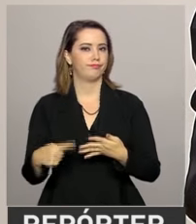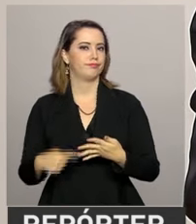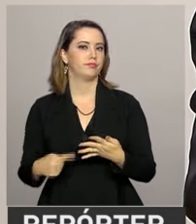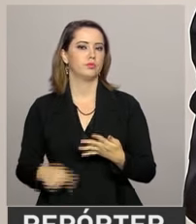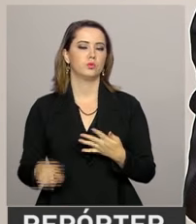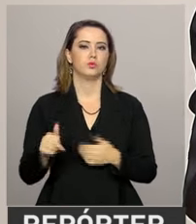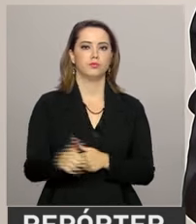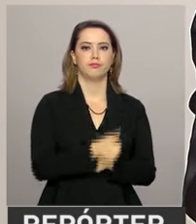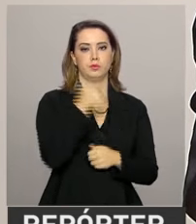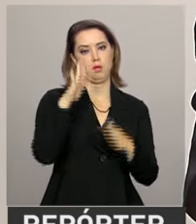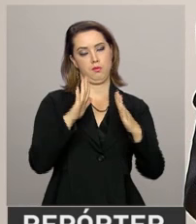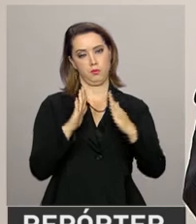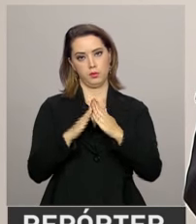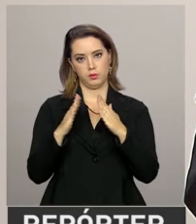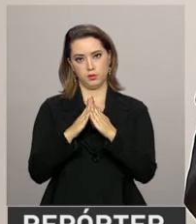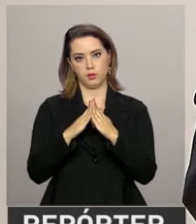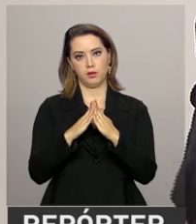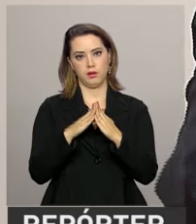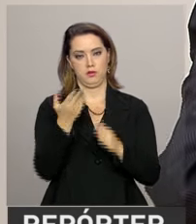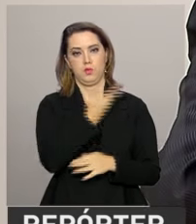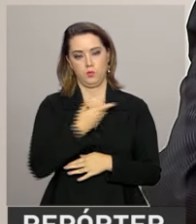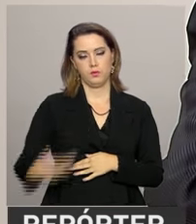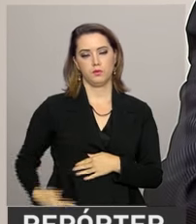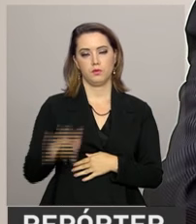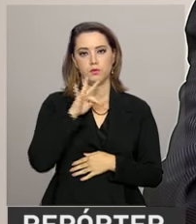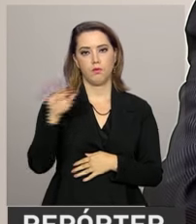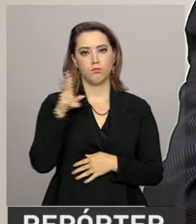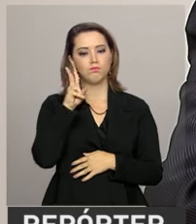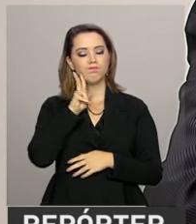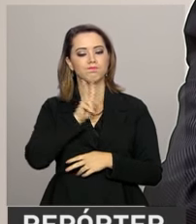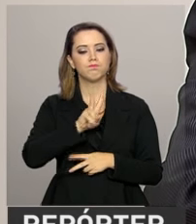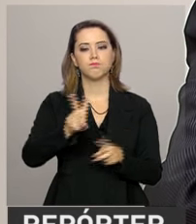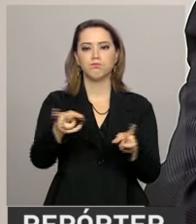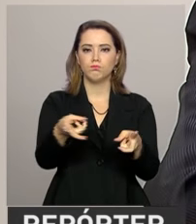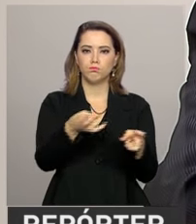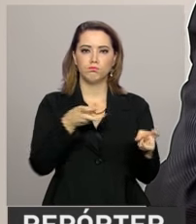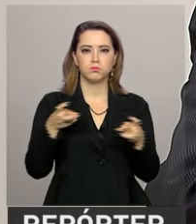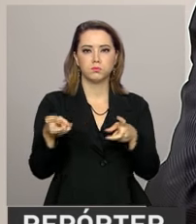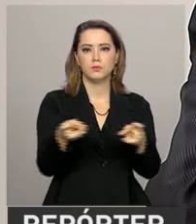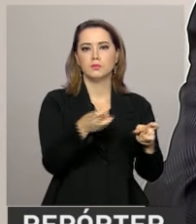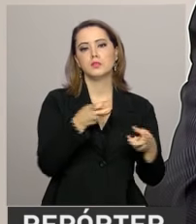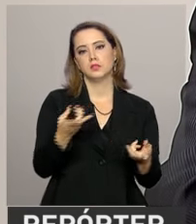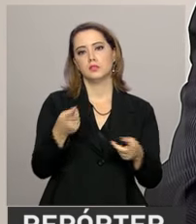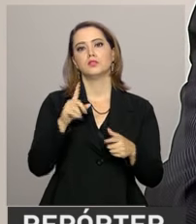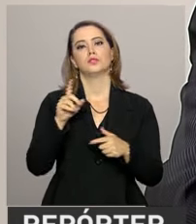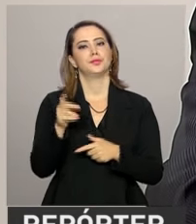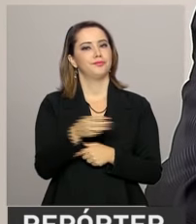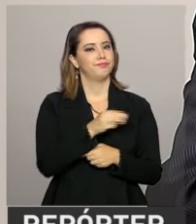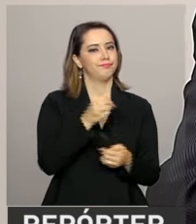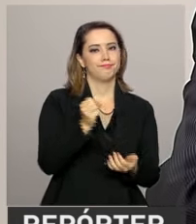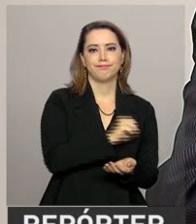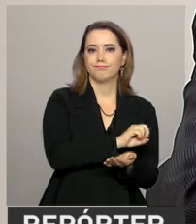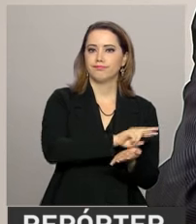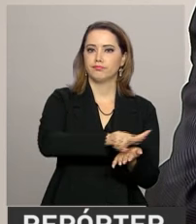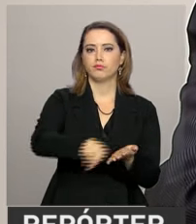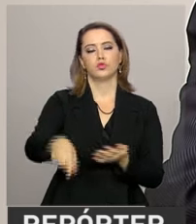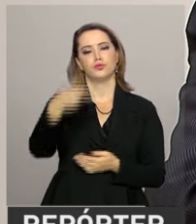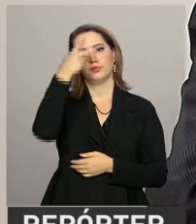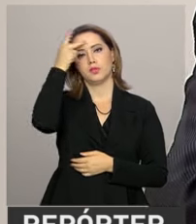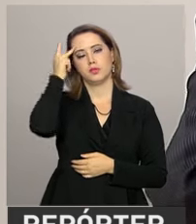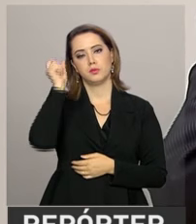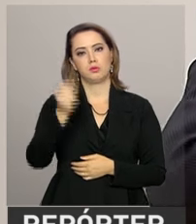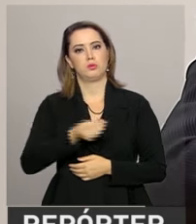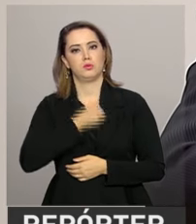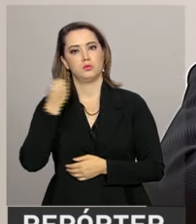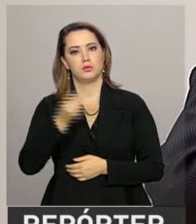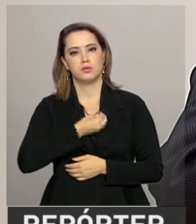habitacionais em que o governo federal passe a olhar com outra atenção os milhões de brasileiros que vivem em